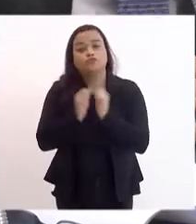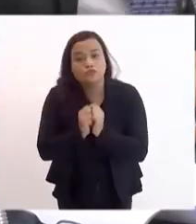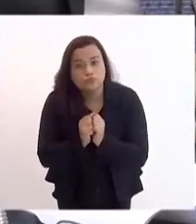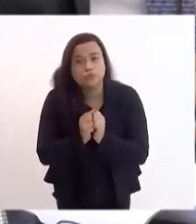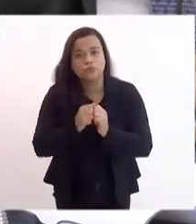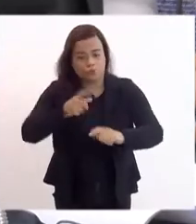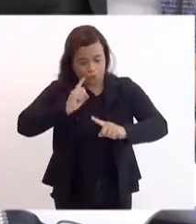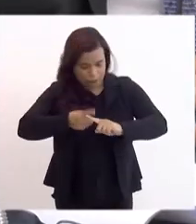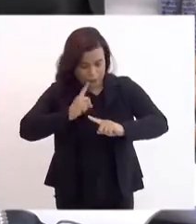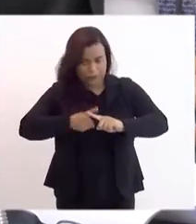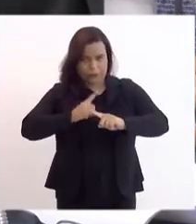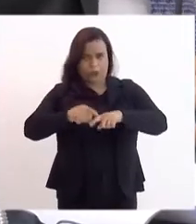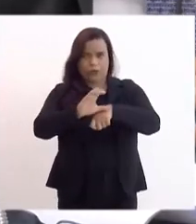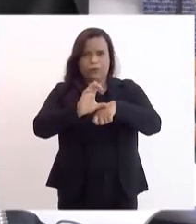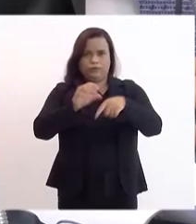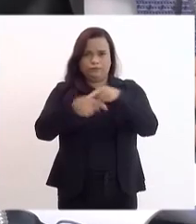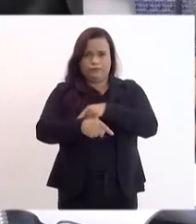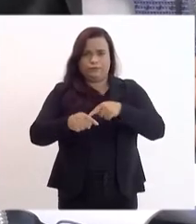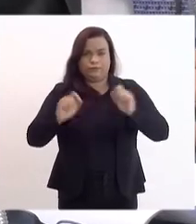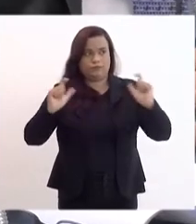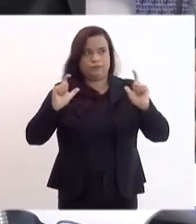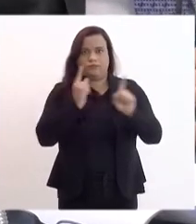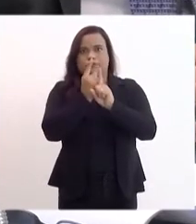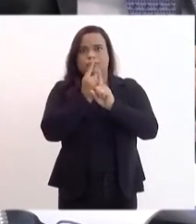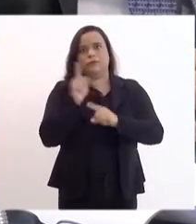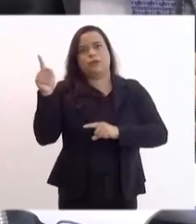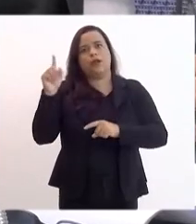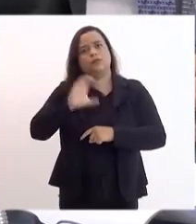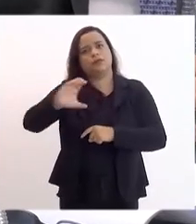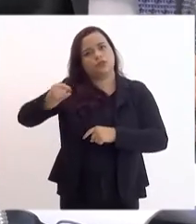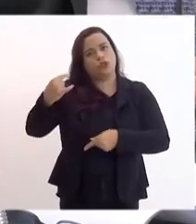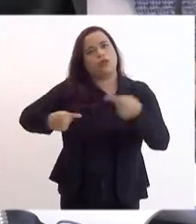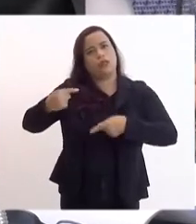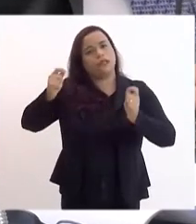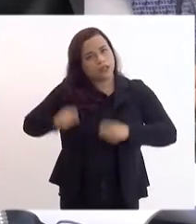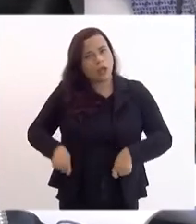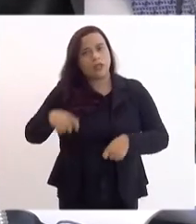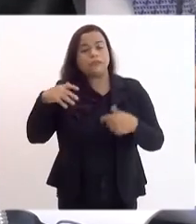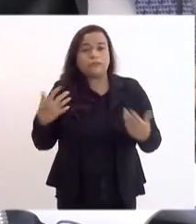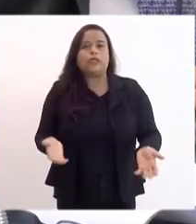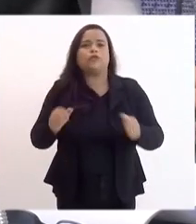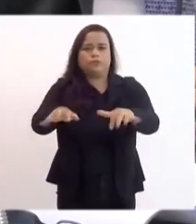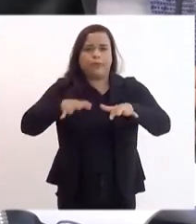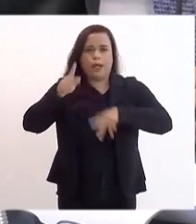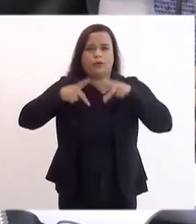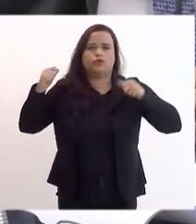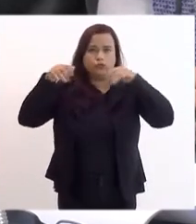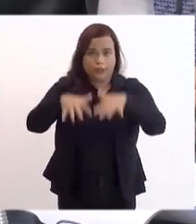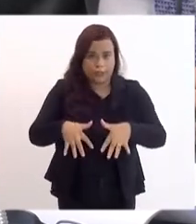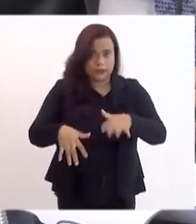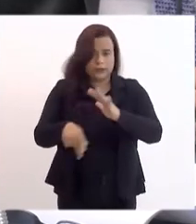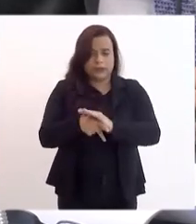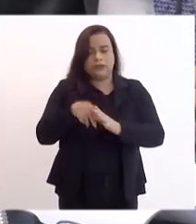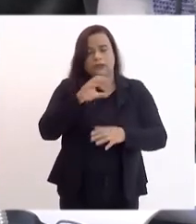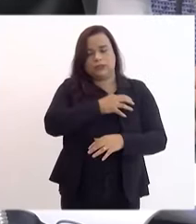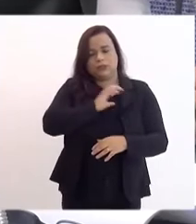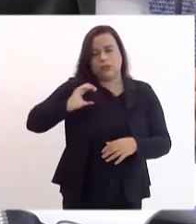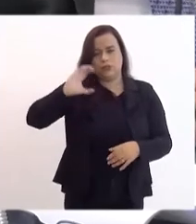tema é debatida na CCJ. Então, eu acho que, nesse caso específico, uma audiência pública, a Comissão de Constituição e